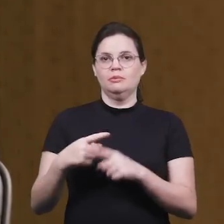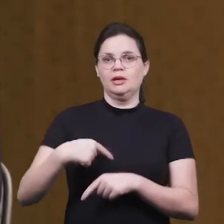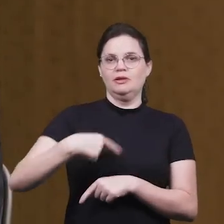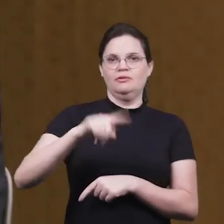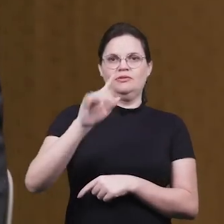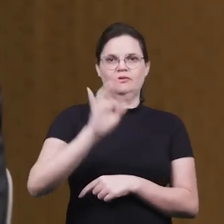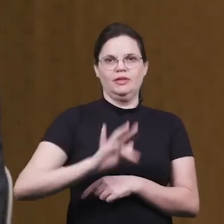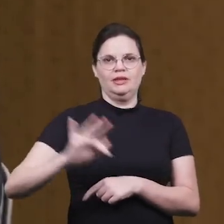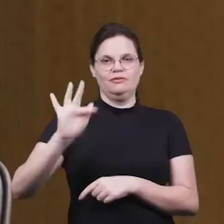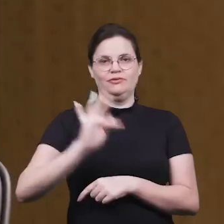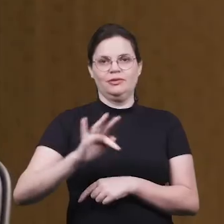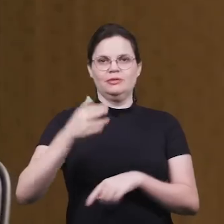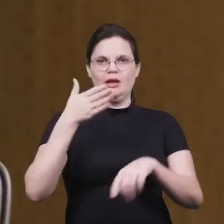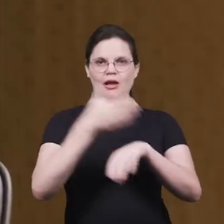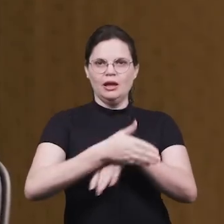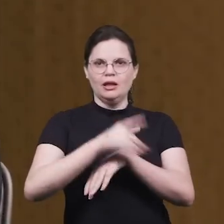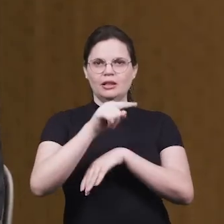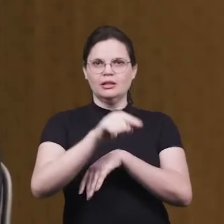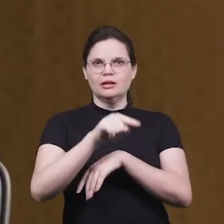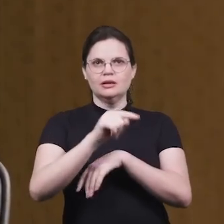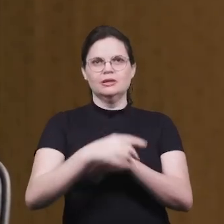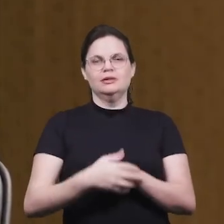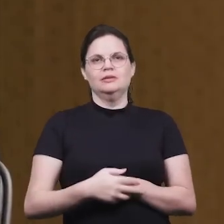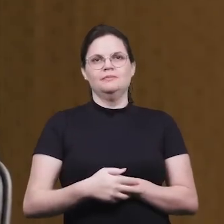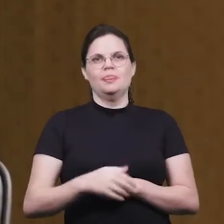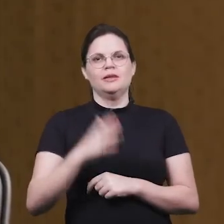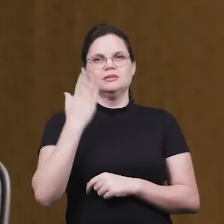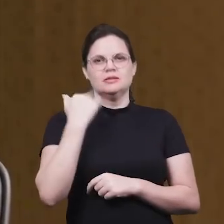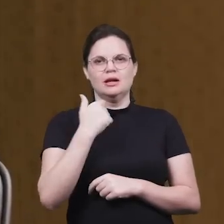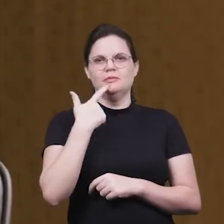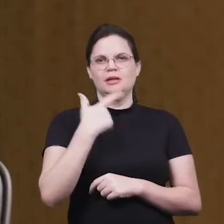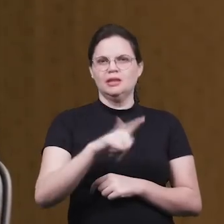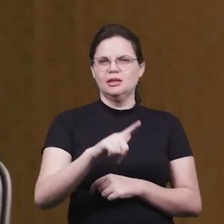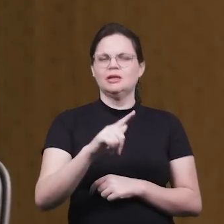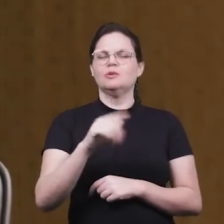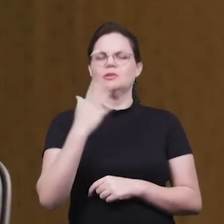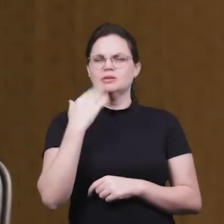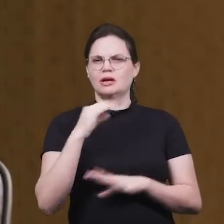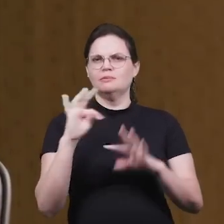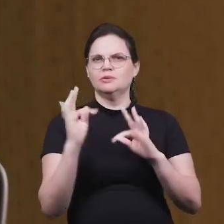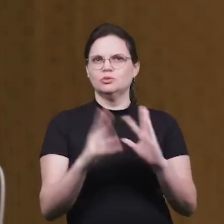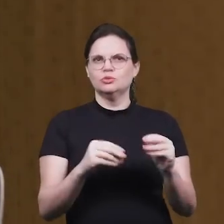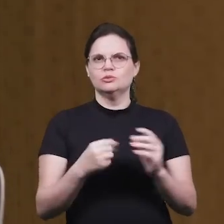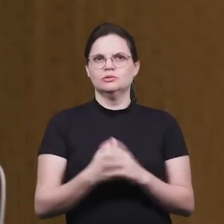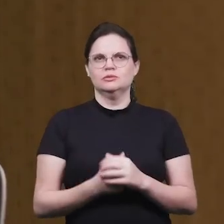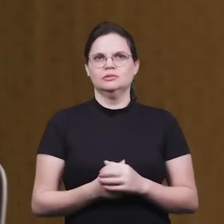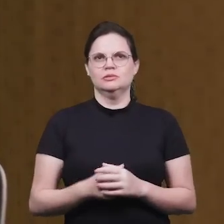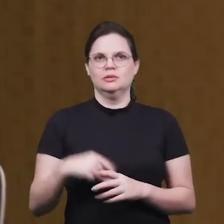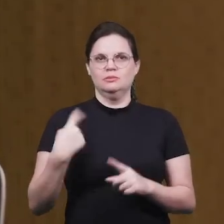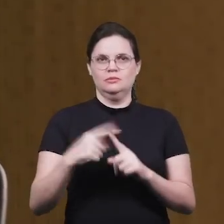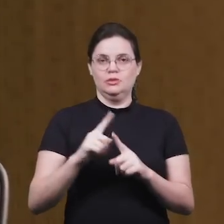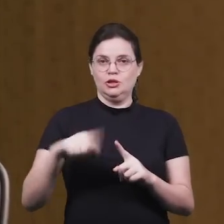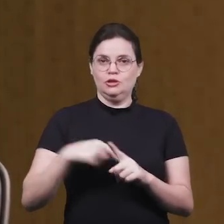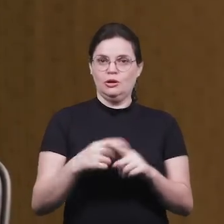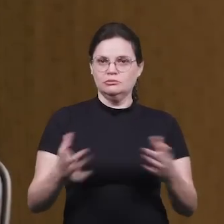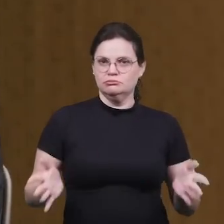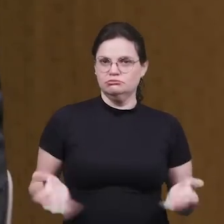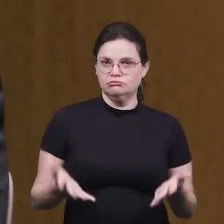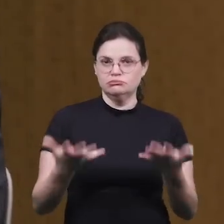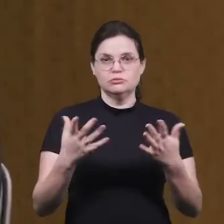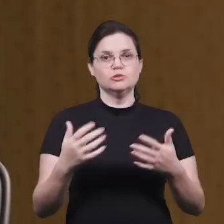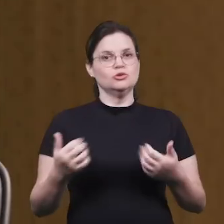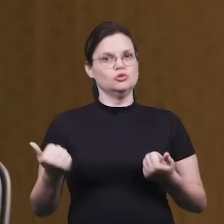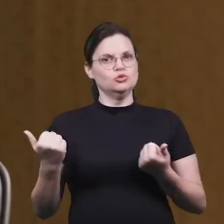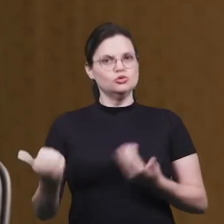né, ali que entra, né, o conhecimento da língua, o estudo, porque nós sempre incentivamos os nossos